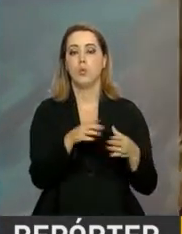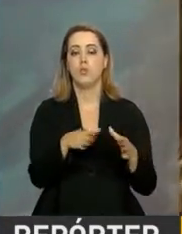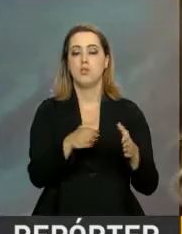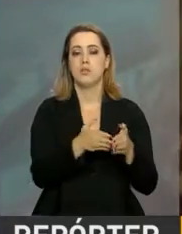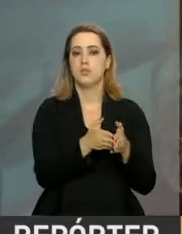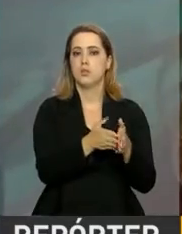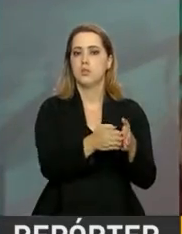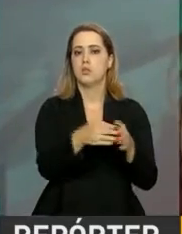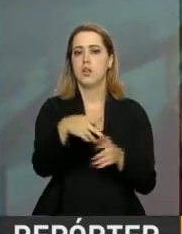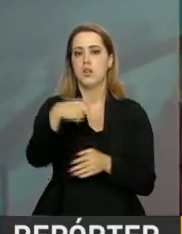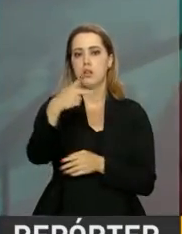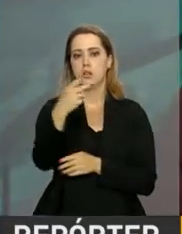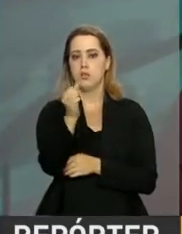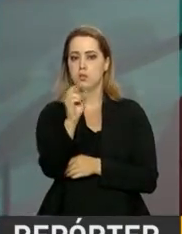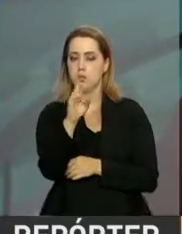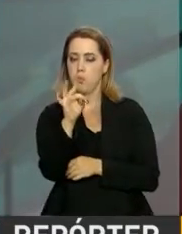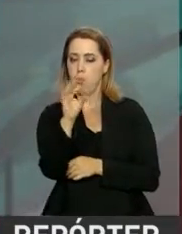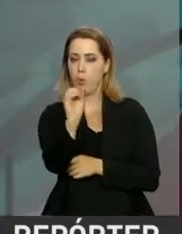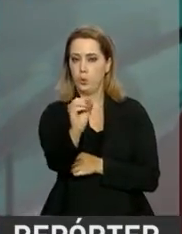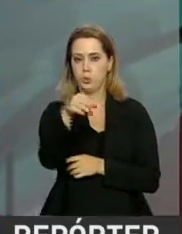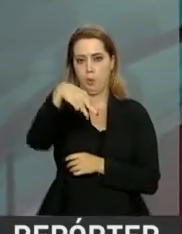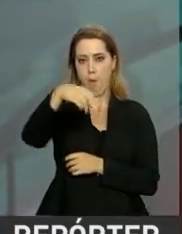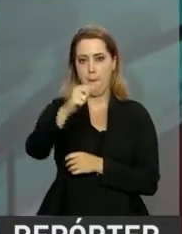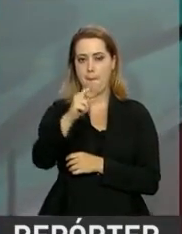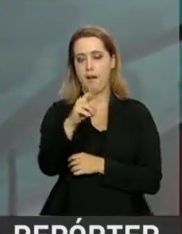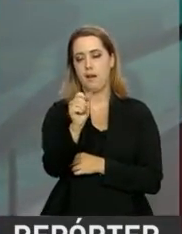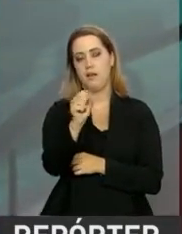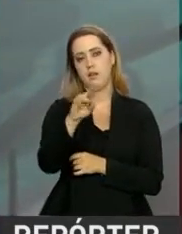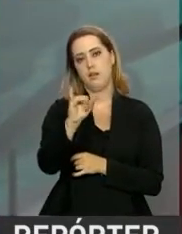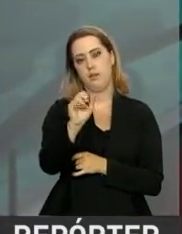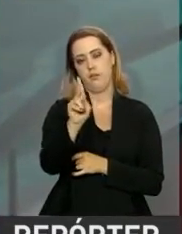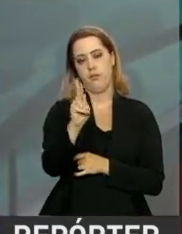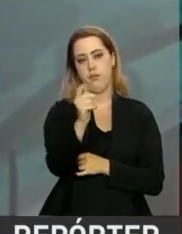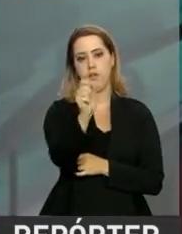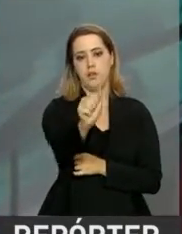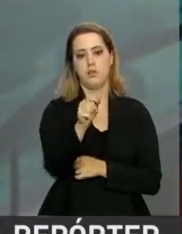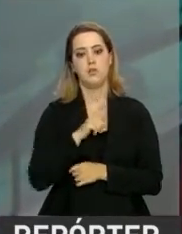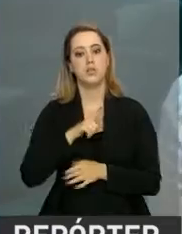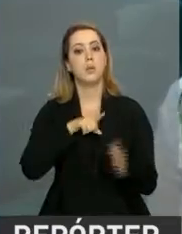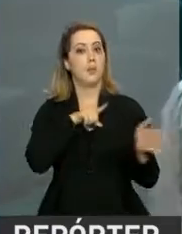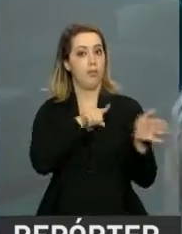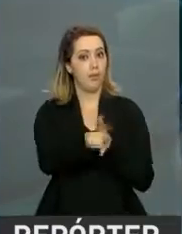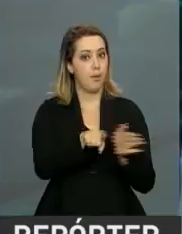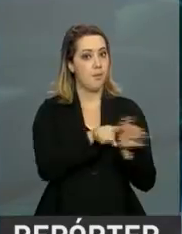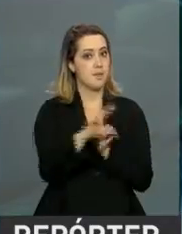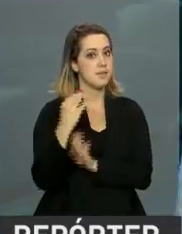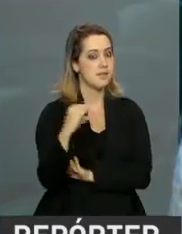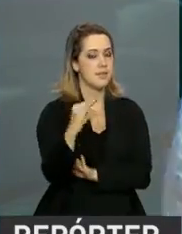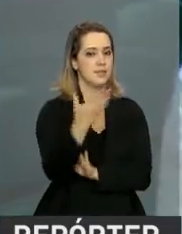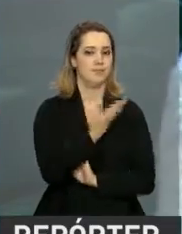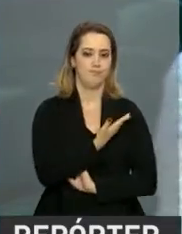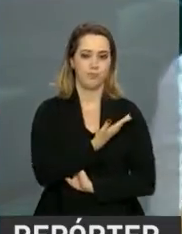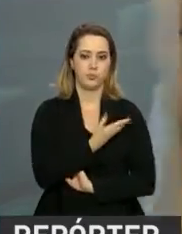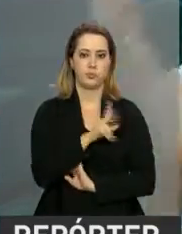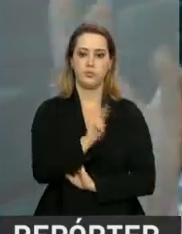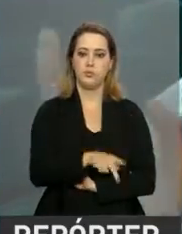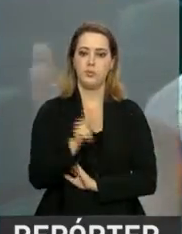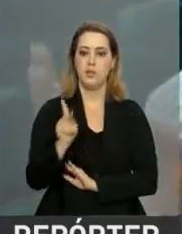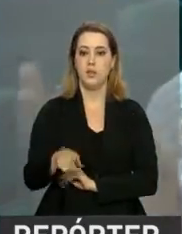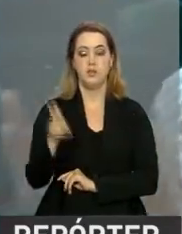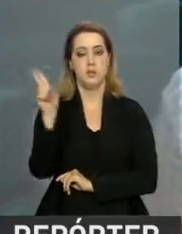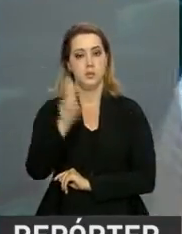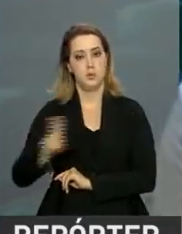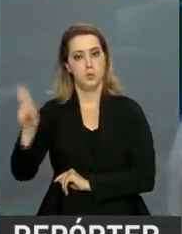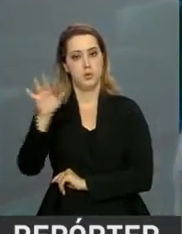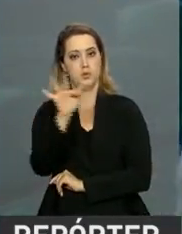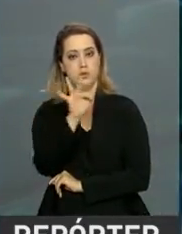exposição aberta ao público, o aquário também conta com centro de pesquisa científica. Esta professora da Universidade Federal do